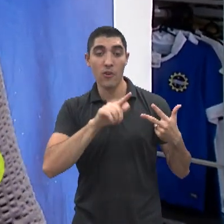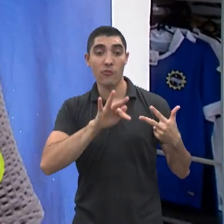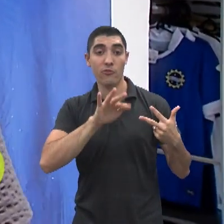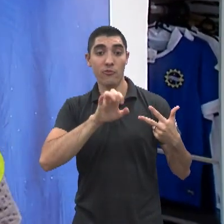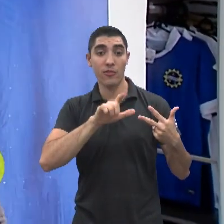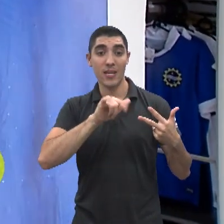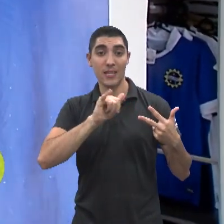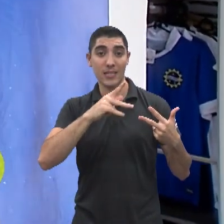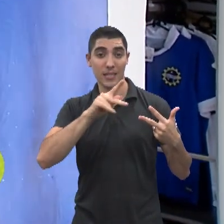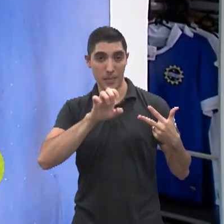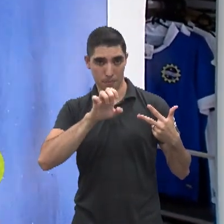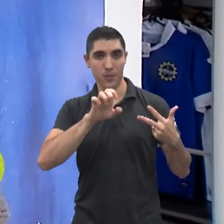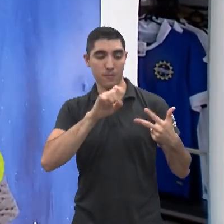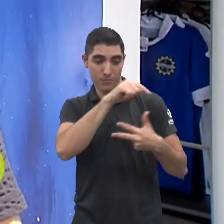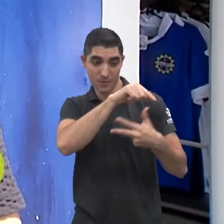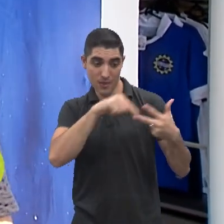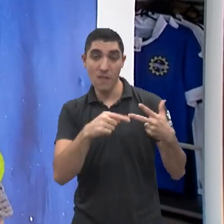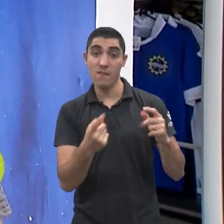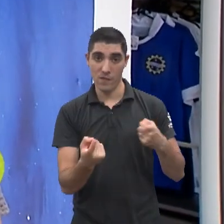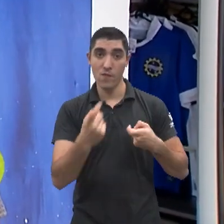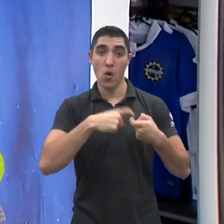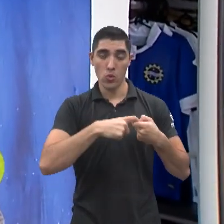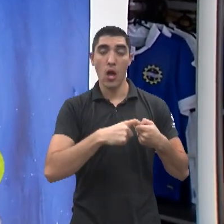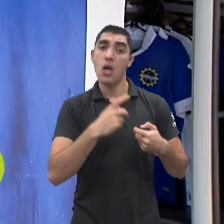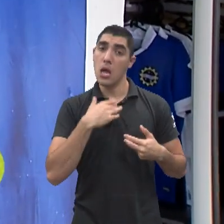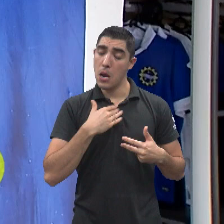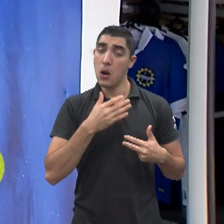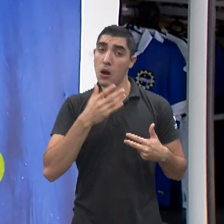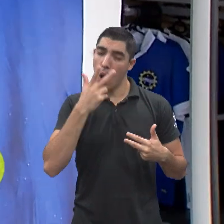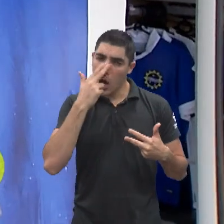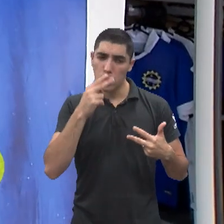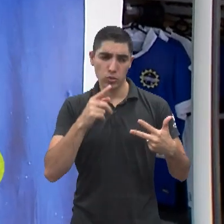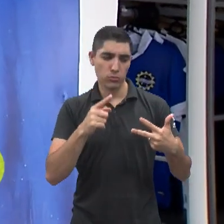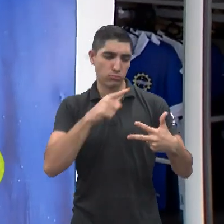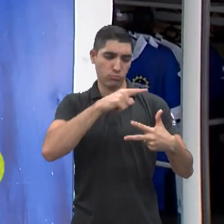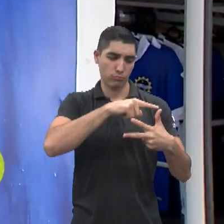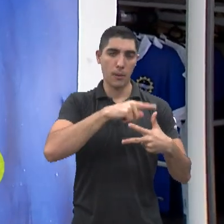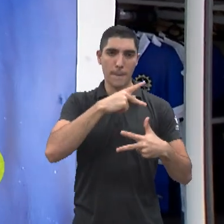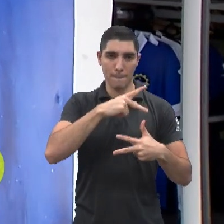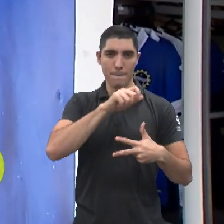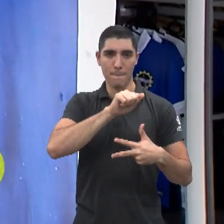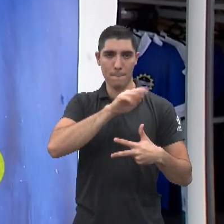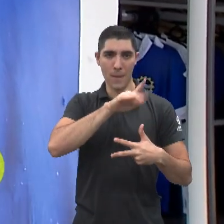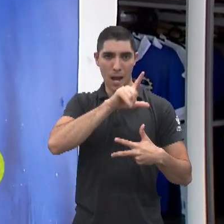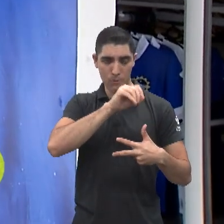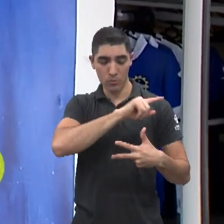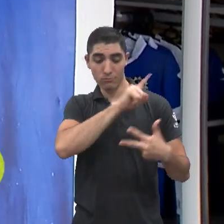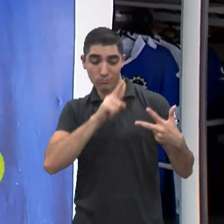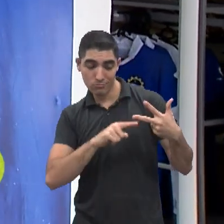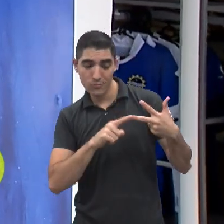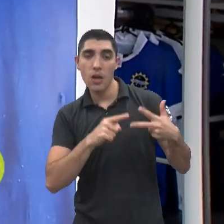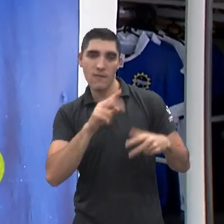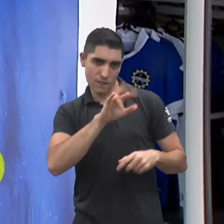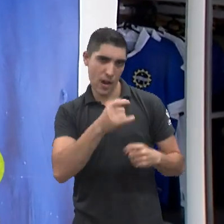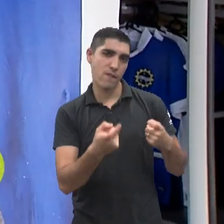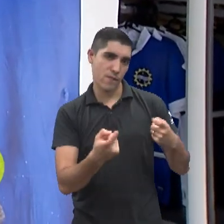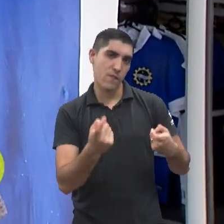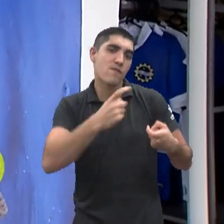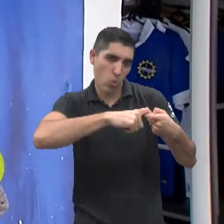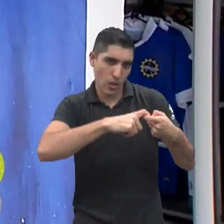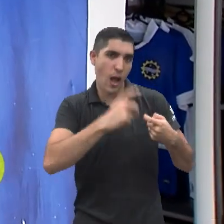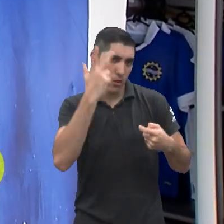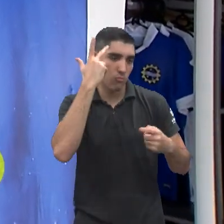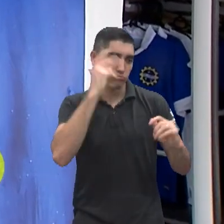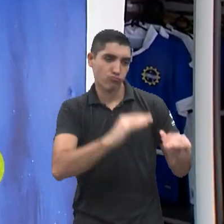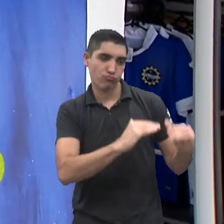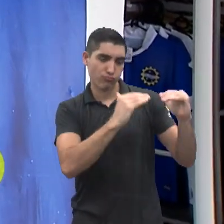Borges. A tendência é que o Pablo e o Felipe Borges voltem ao time titular, né? O Jefferson ganhou algumas oportunidades, mas